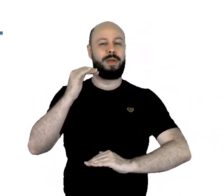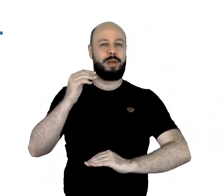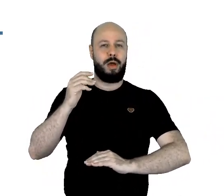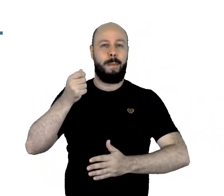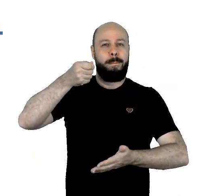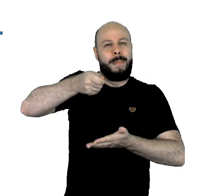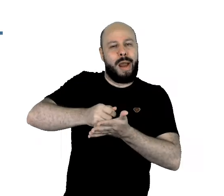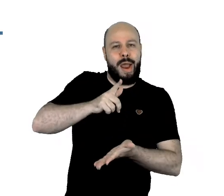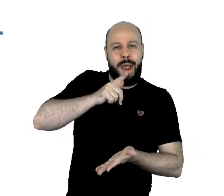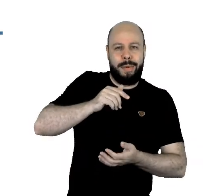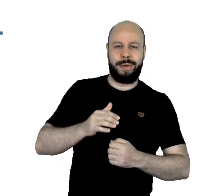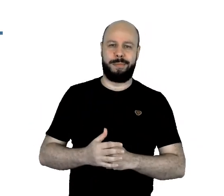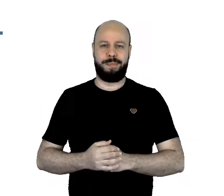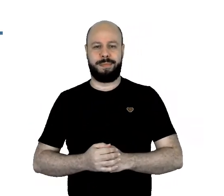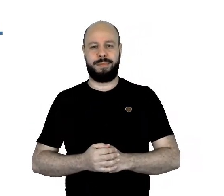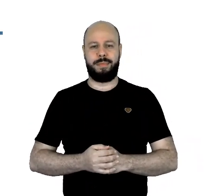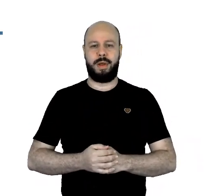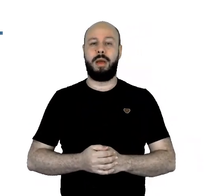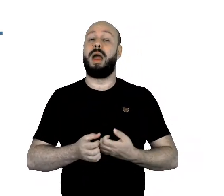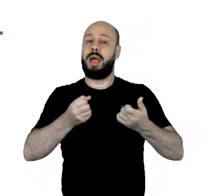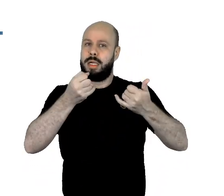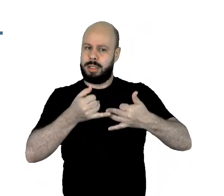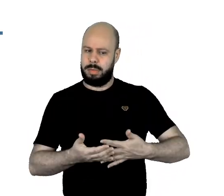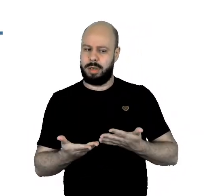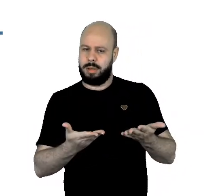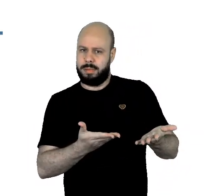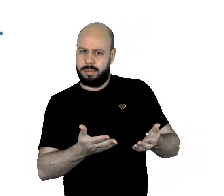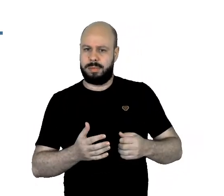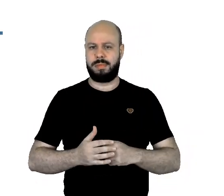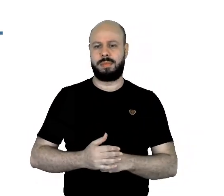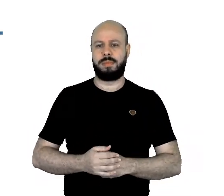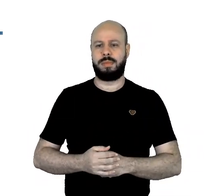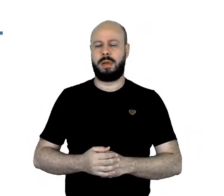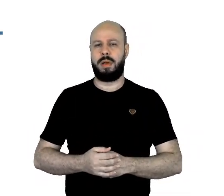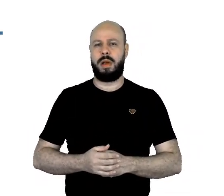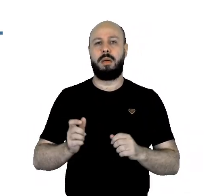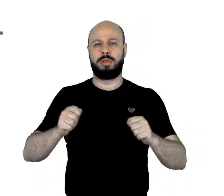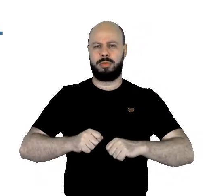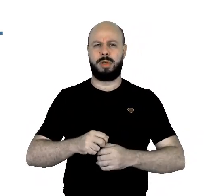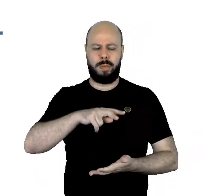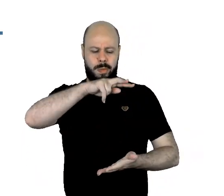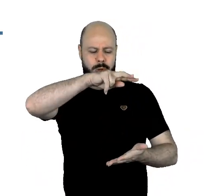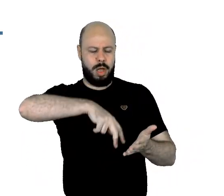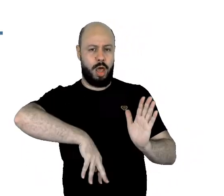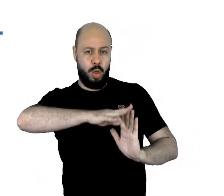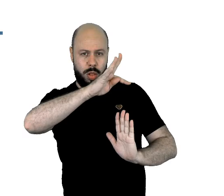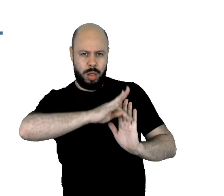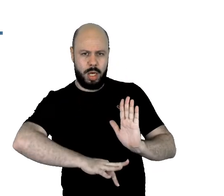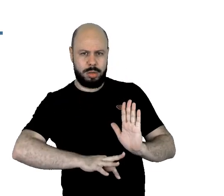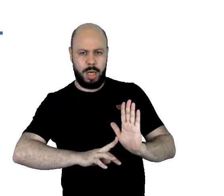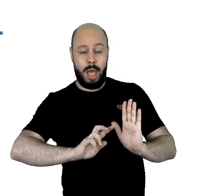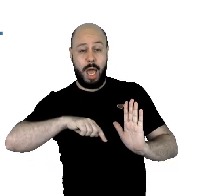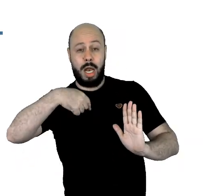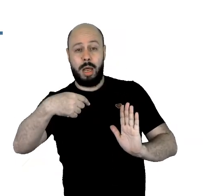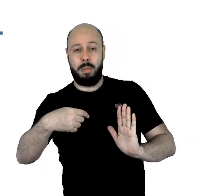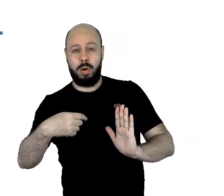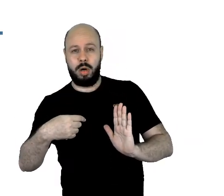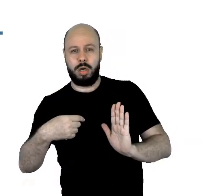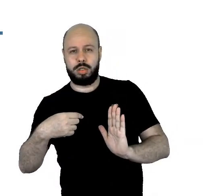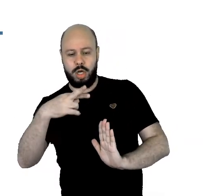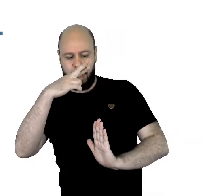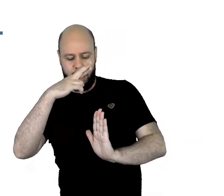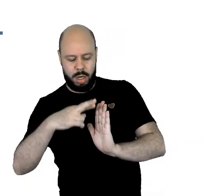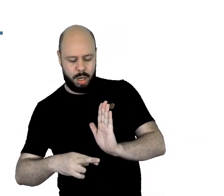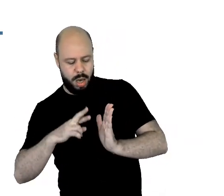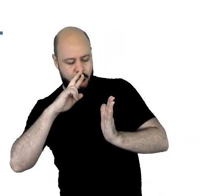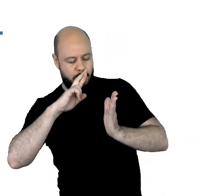Na conta para pagar. A empresa explica. Aí você vai ler o texto e responder qual a explicação